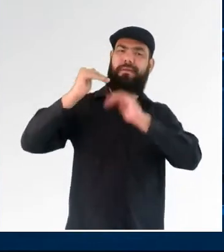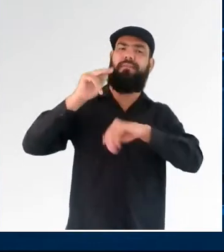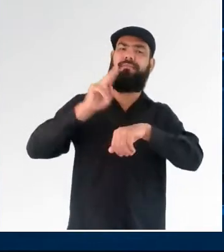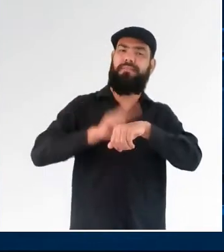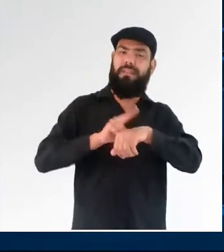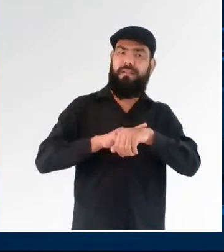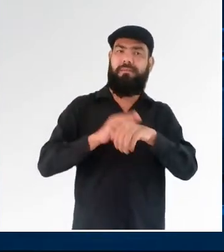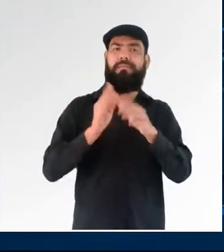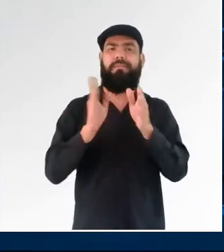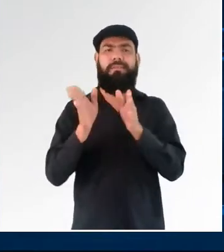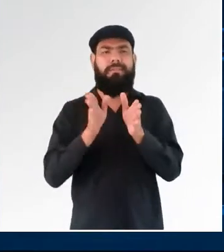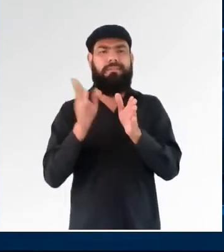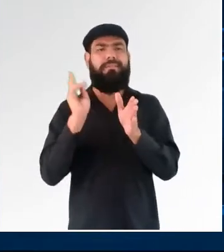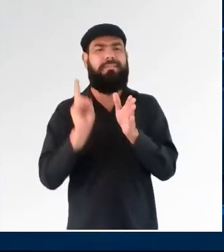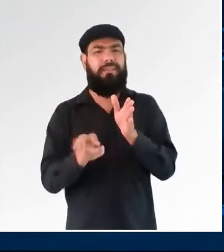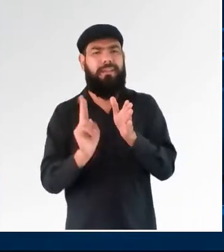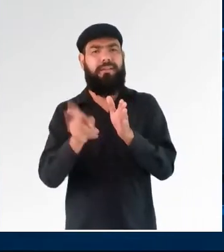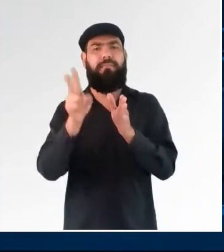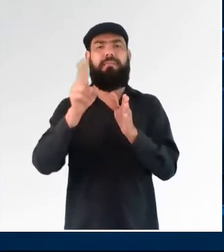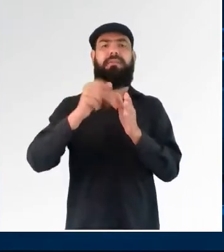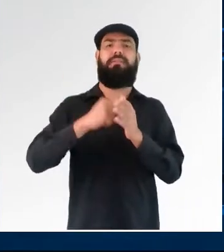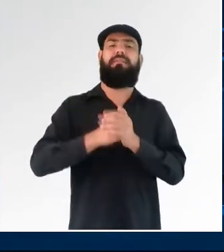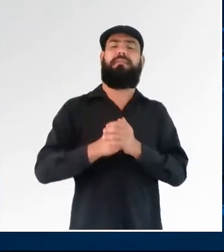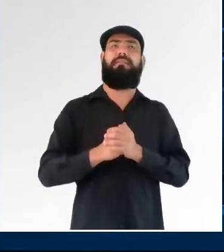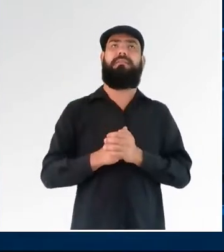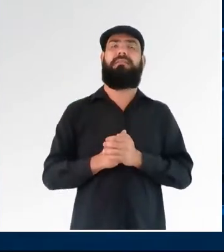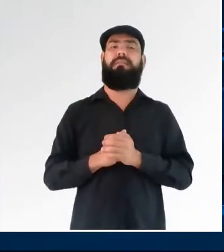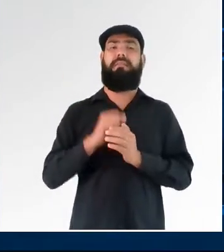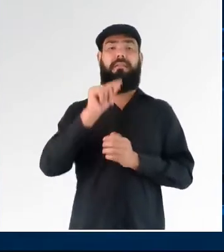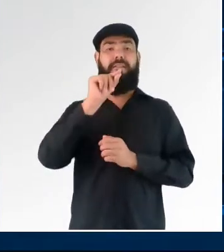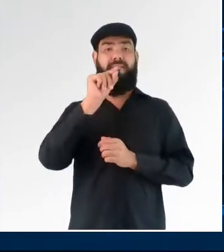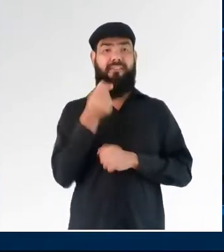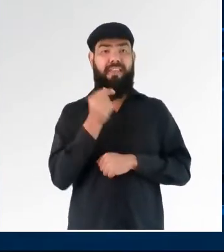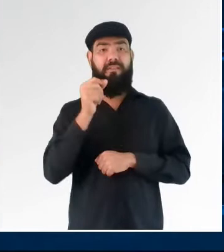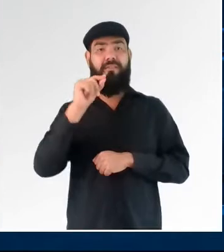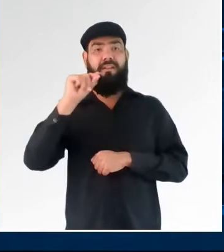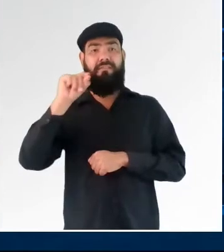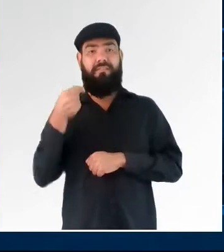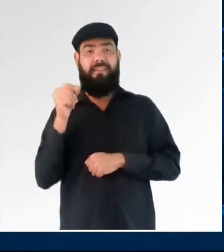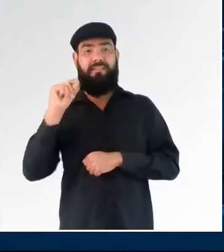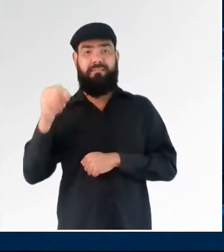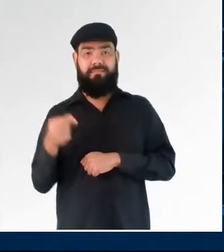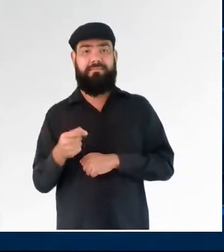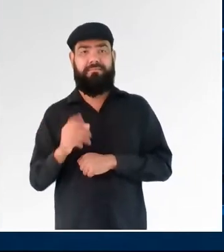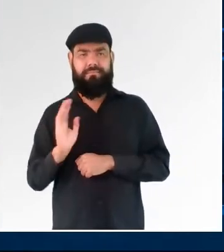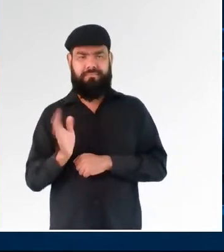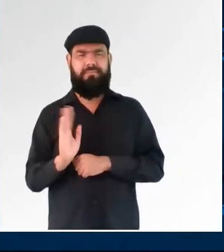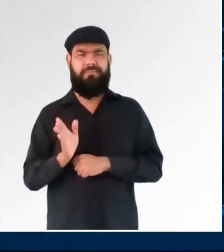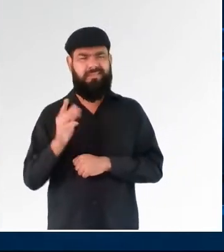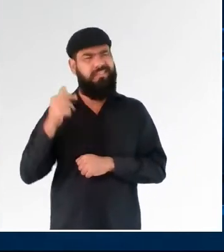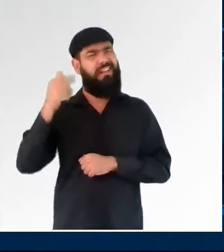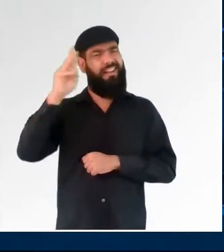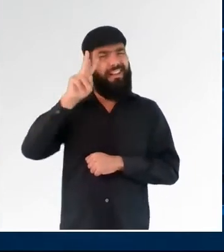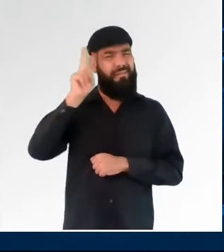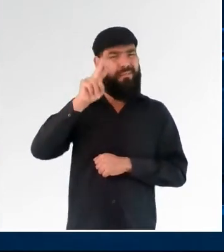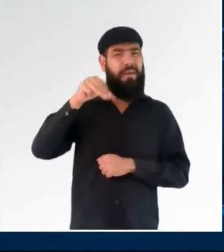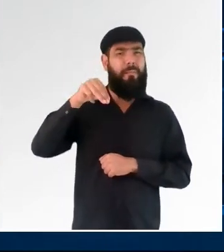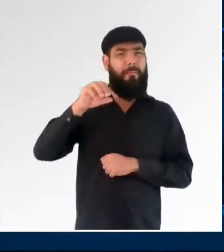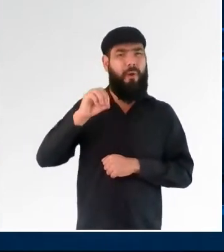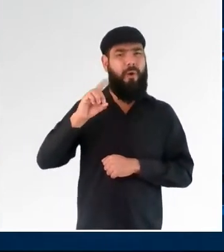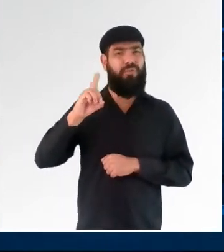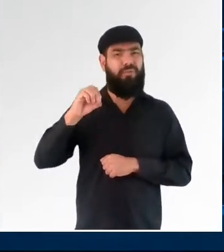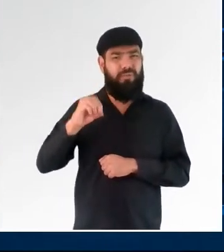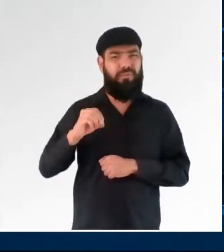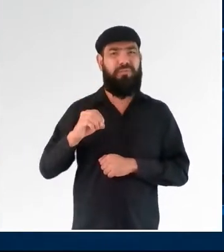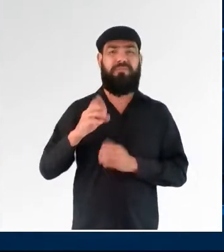estar sempre com vírgulas. Circunstância, falamos aqui dos modos, né? Circunstâncias e tudo mais. Então, você